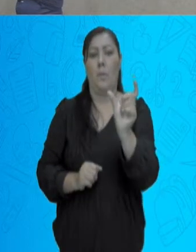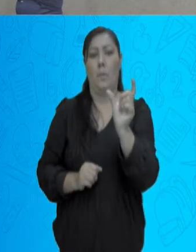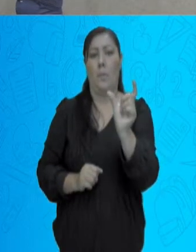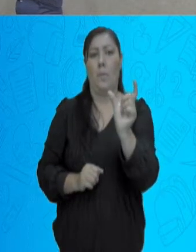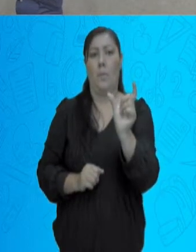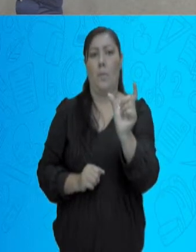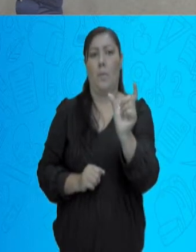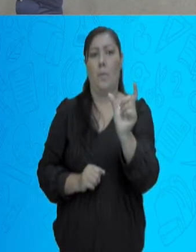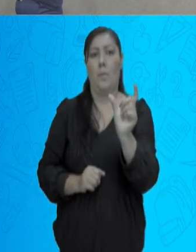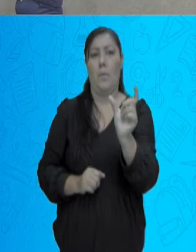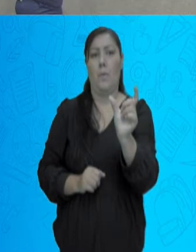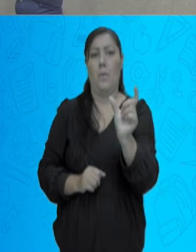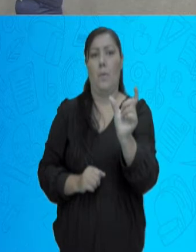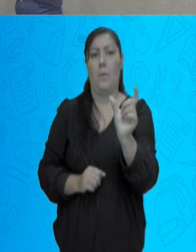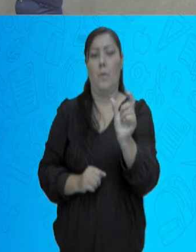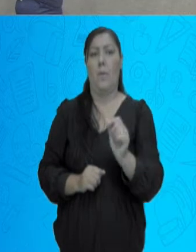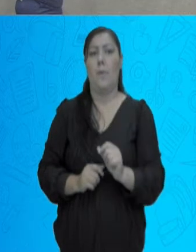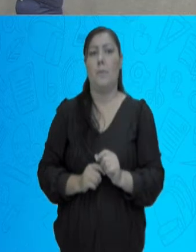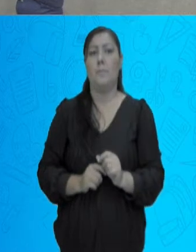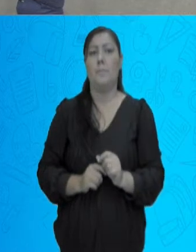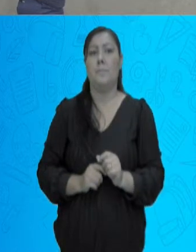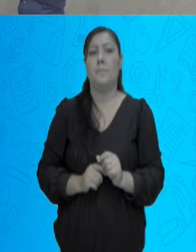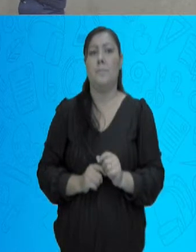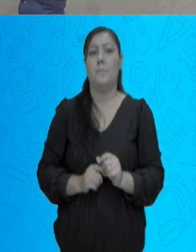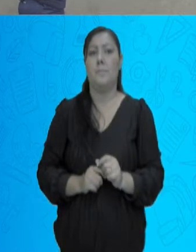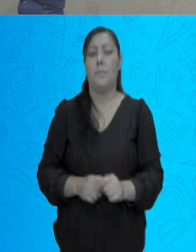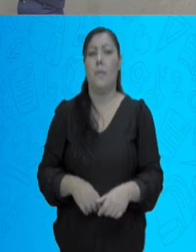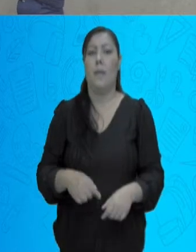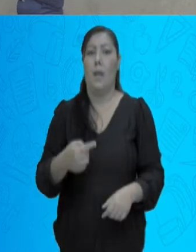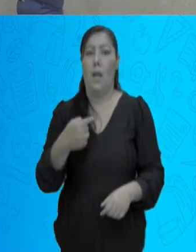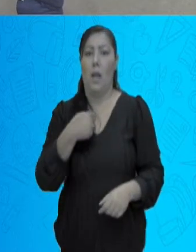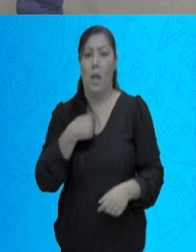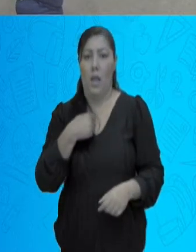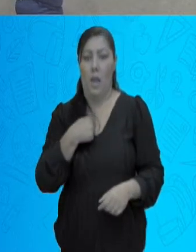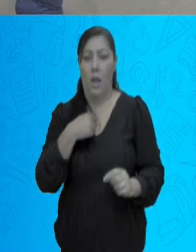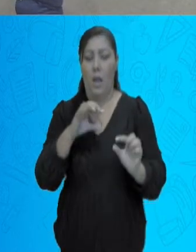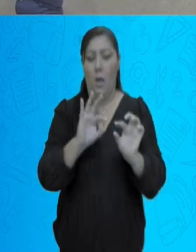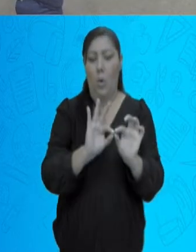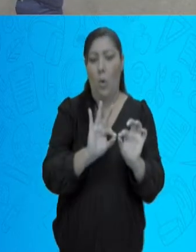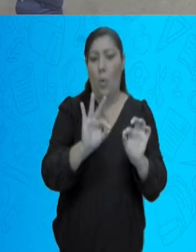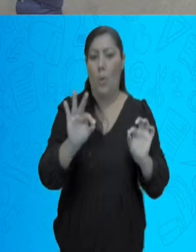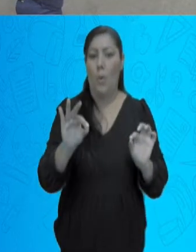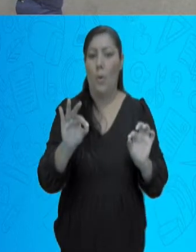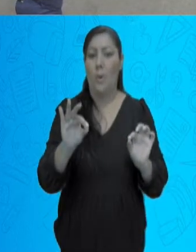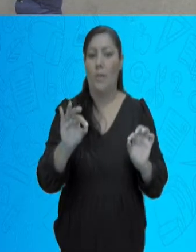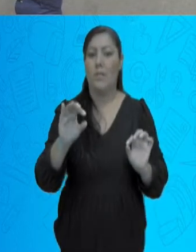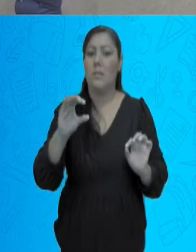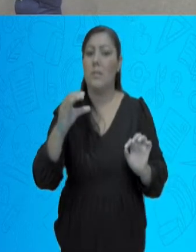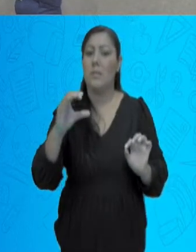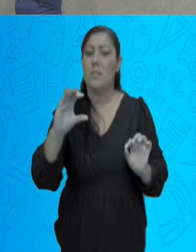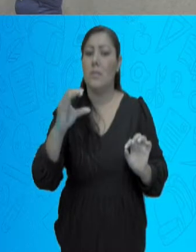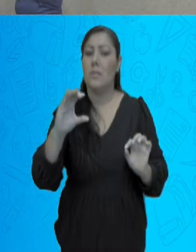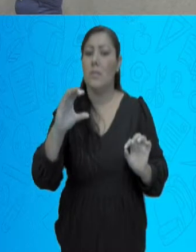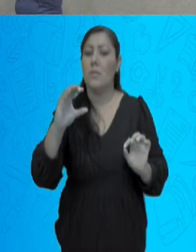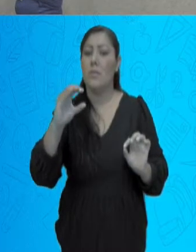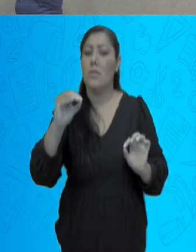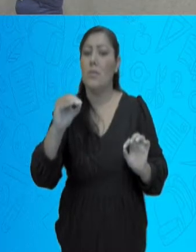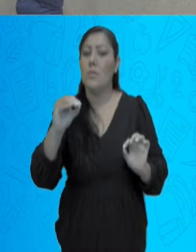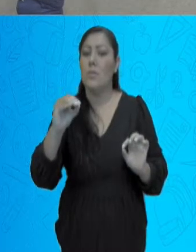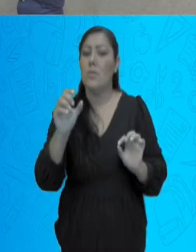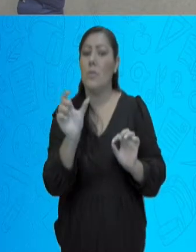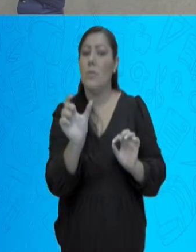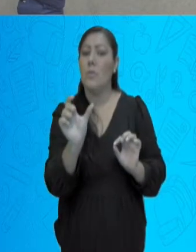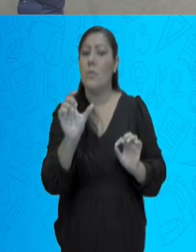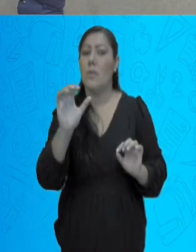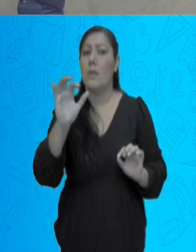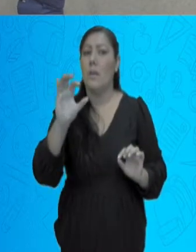conjugação meço, eu meço. Teve uma mudança brusca, não teve? Ó, D passou para